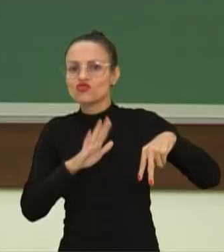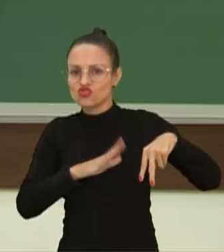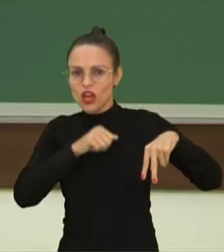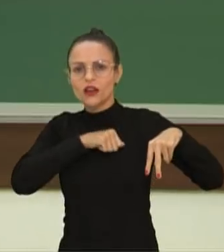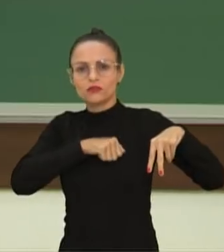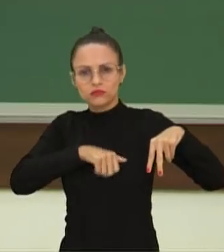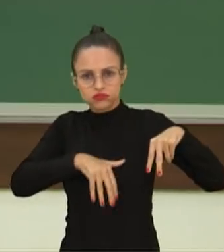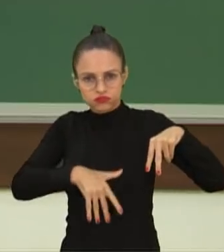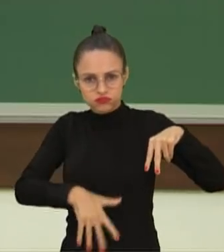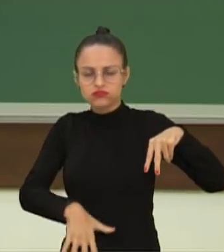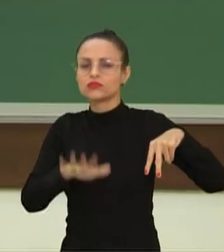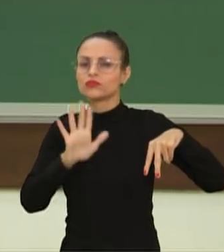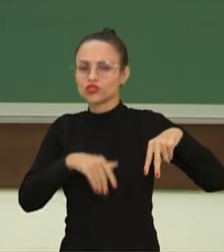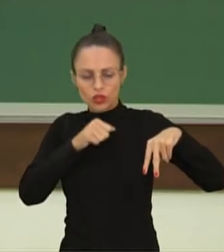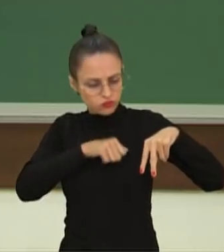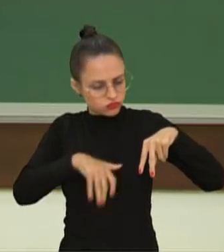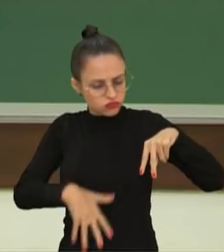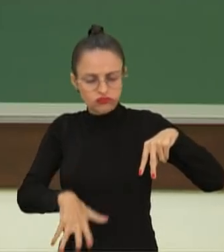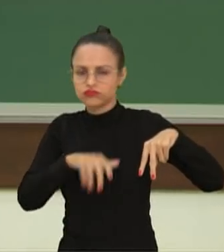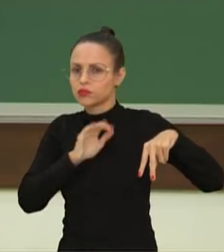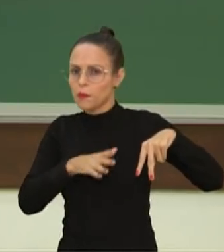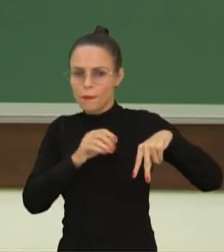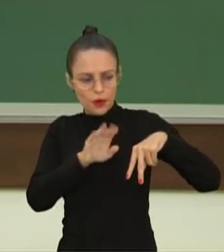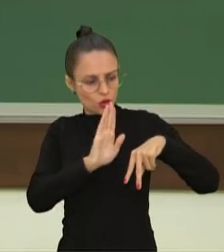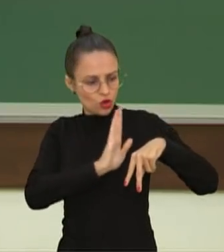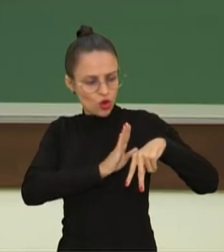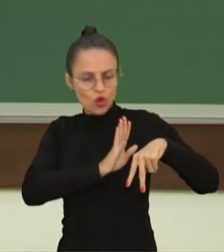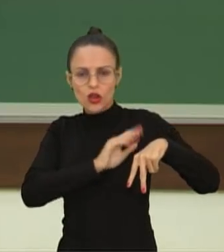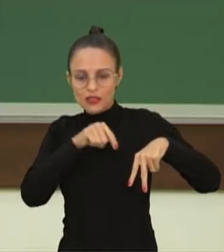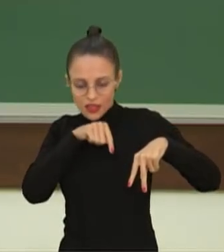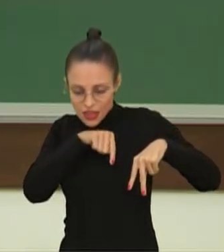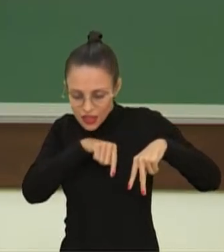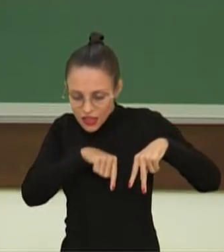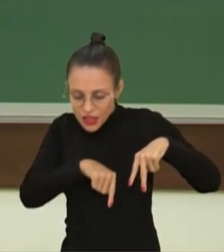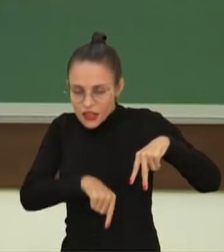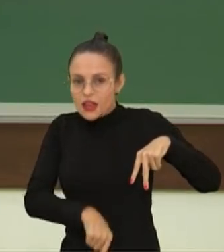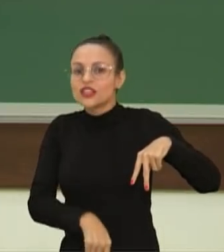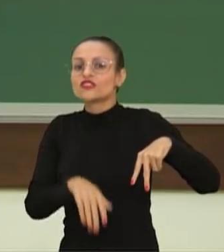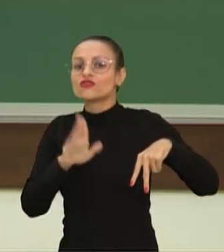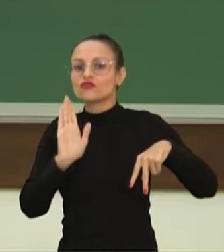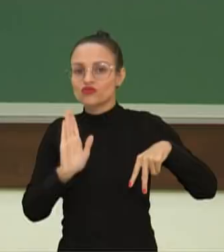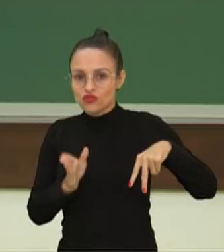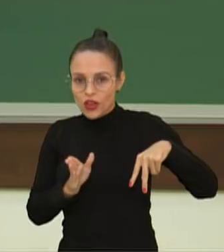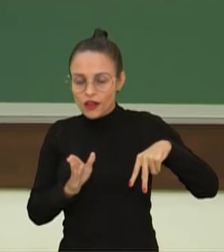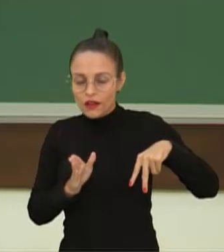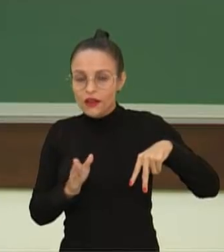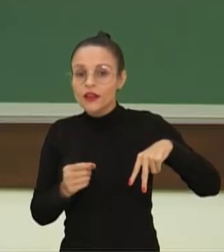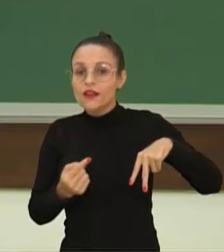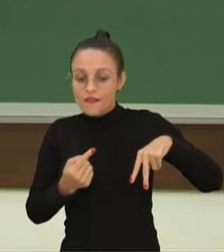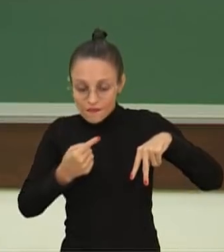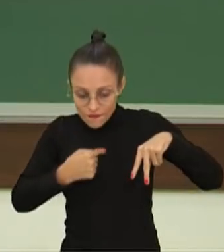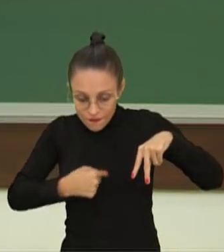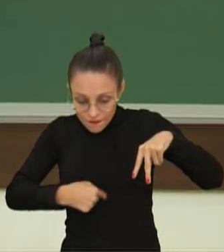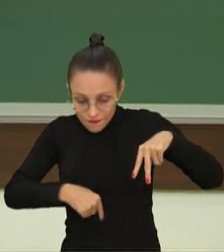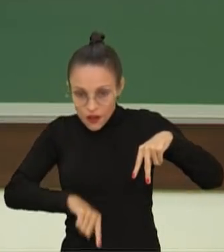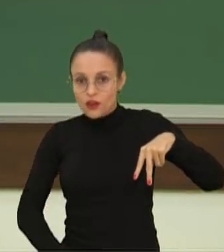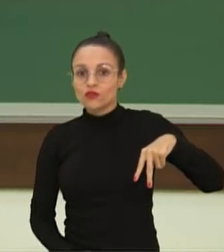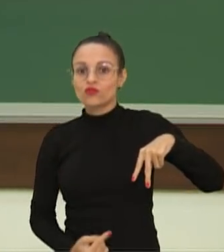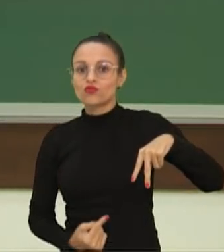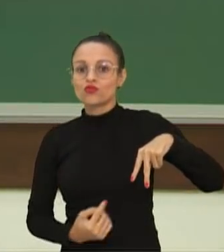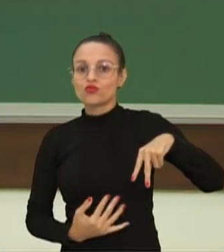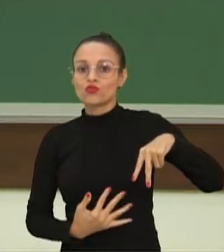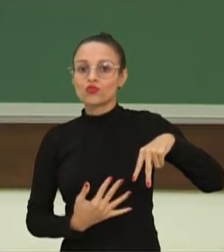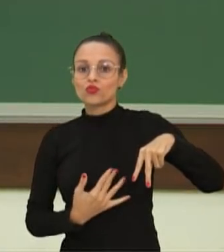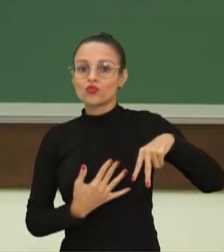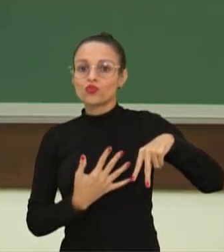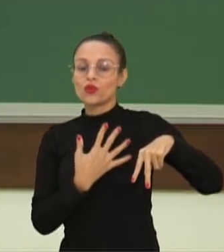bombeado, ele já levou e já soltou o oxigênio lá para o seu pé, para as células do pé, ele vai voltar cheio agora